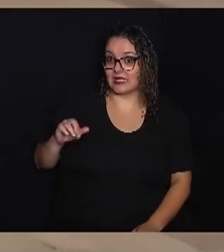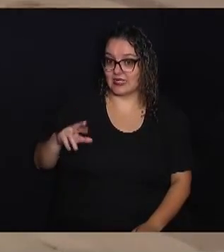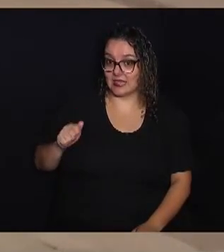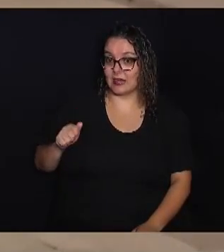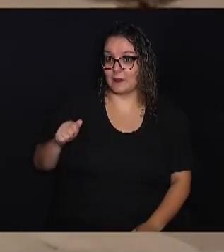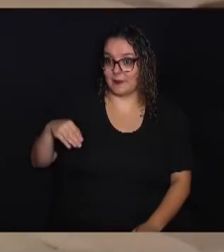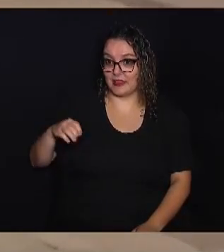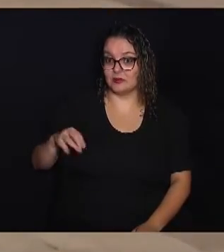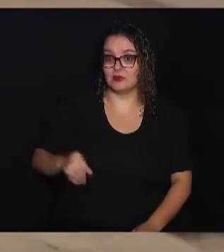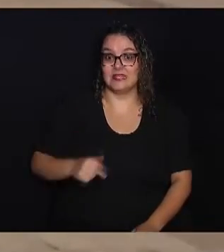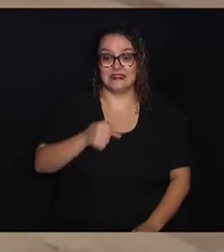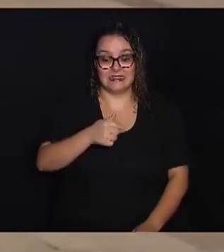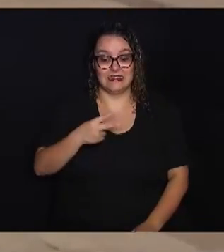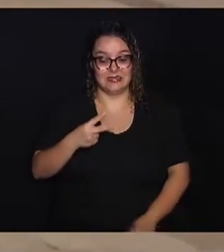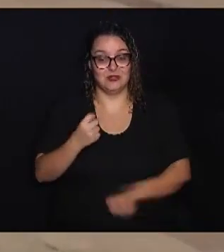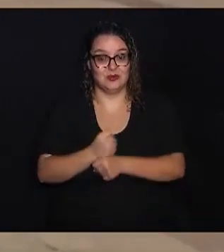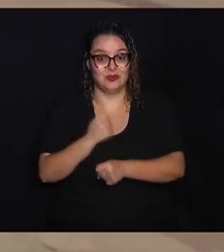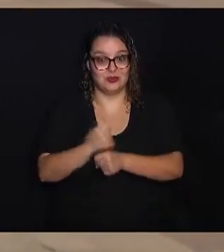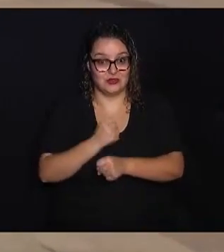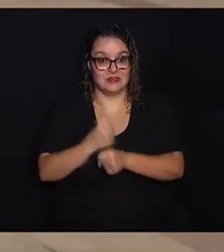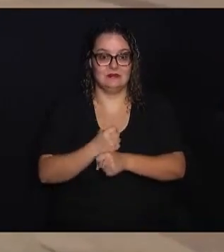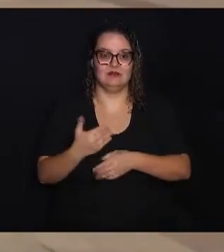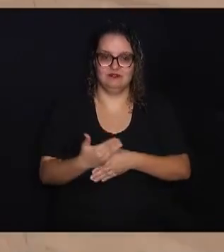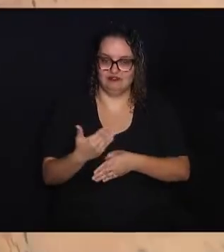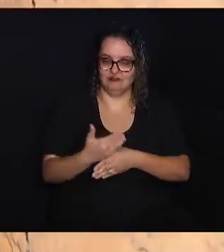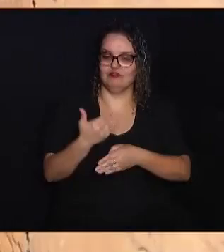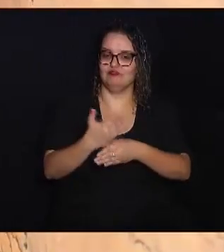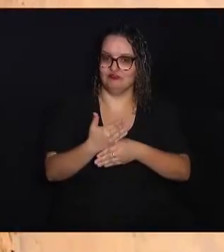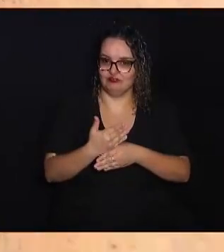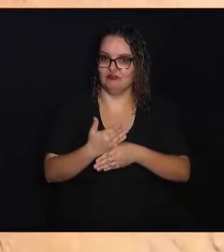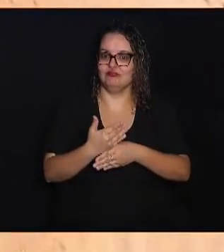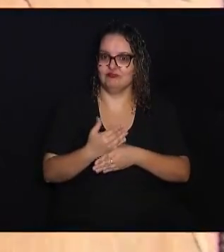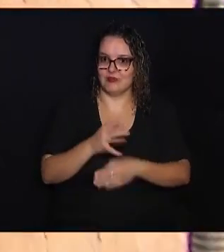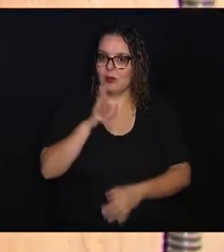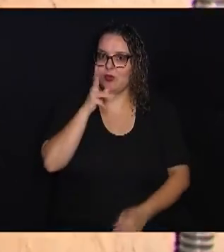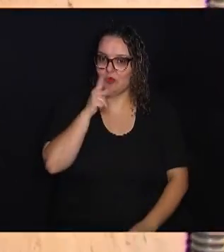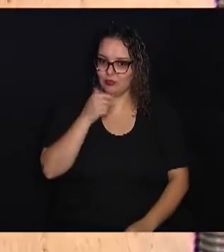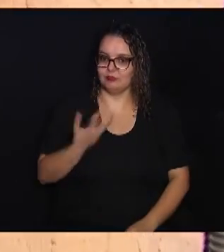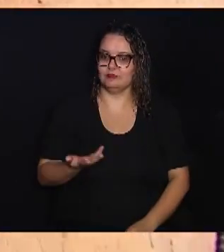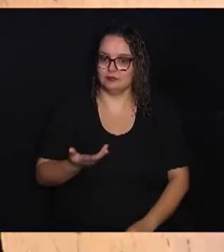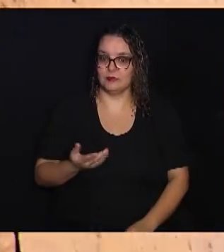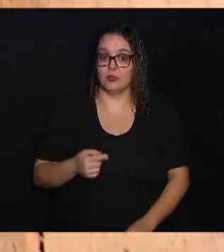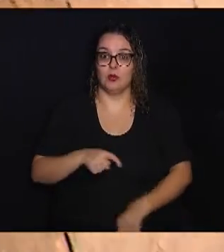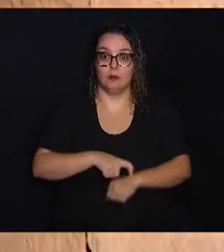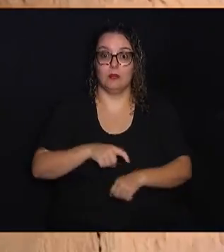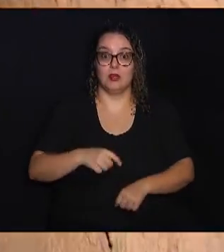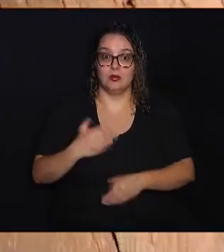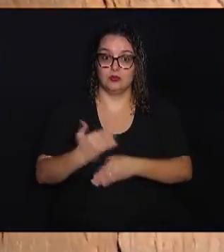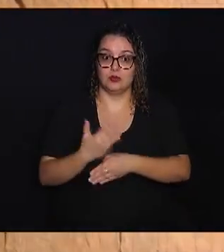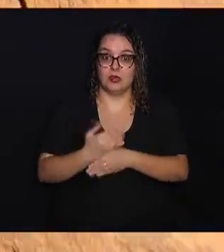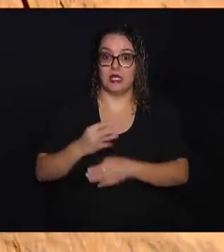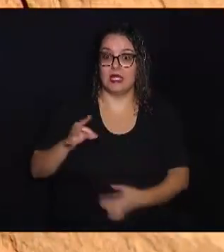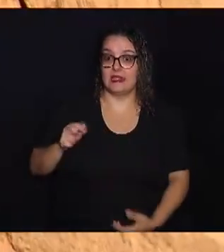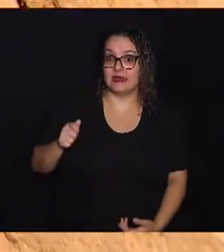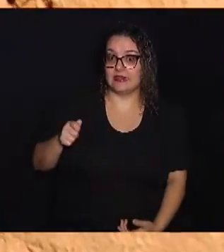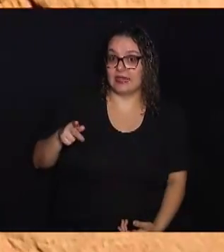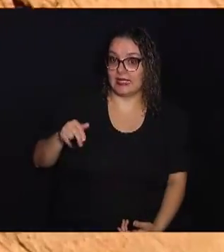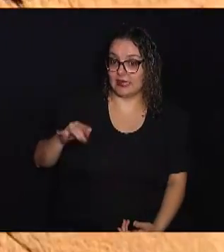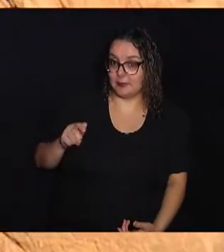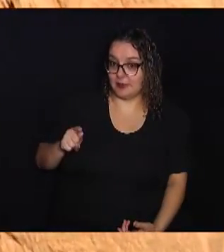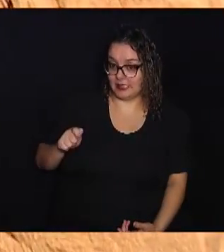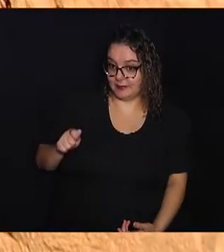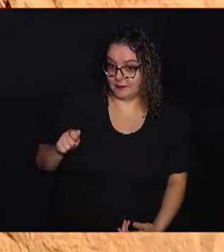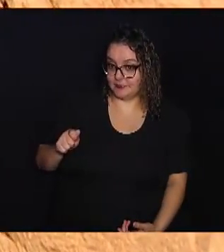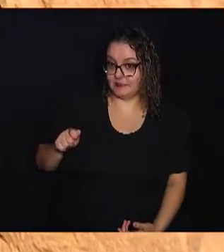ser construída. Na época, foi utilizado a técnica taipa de pilão, que